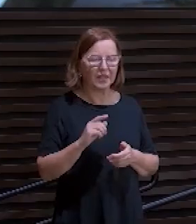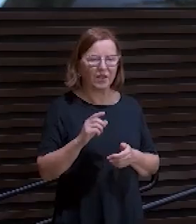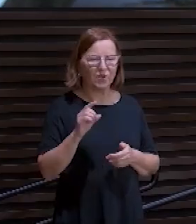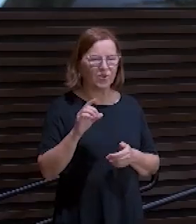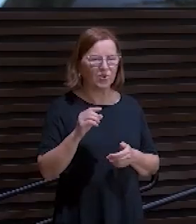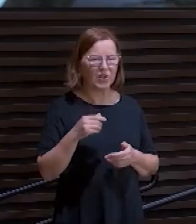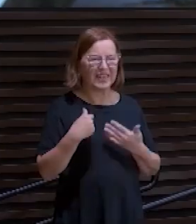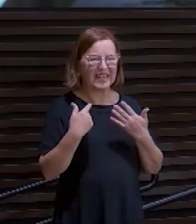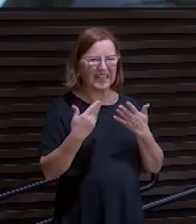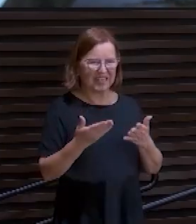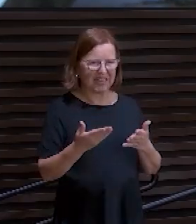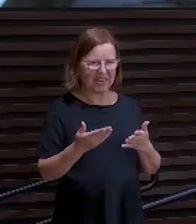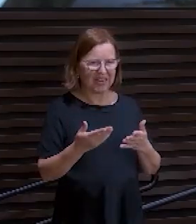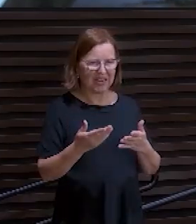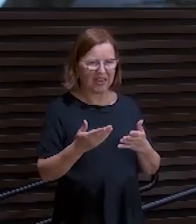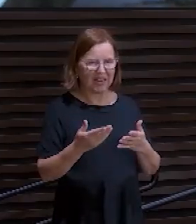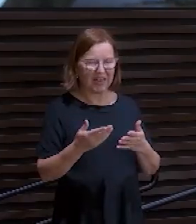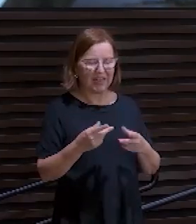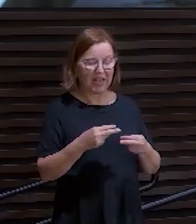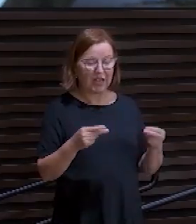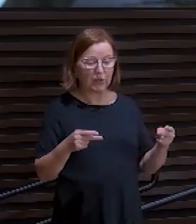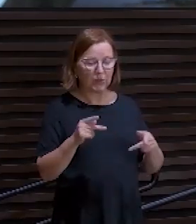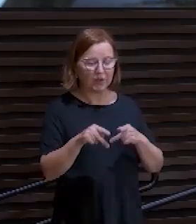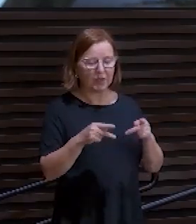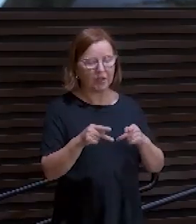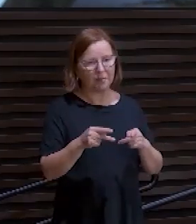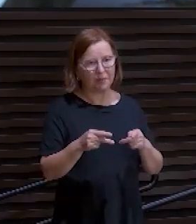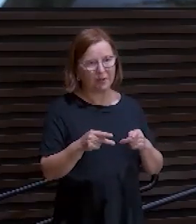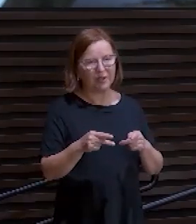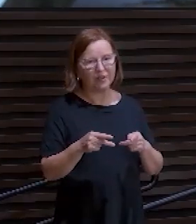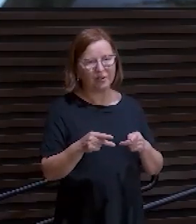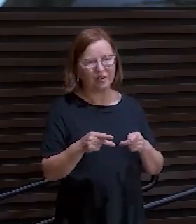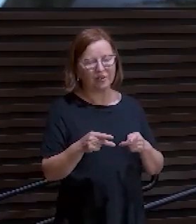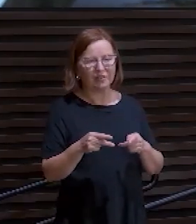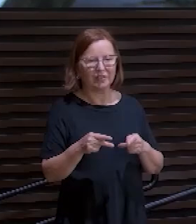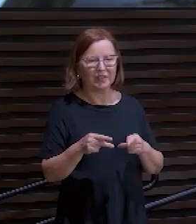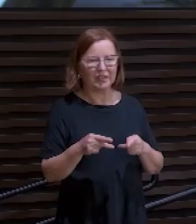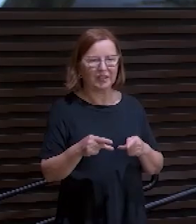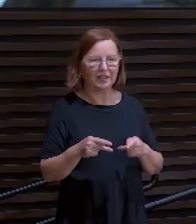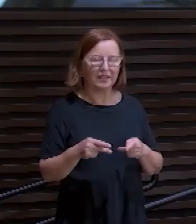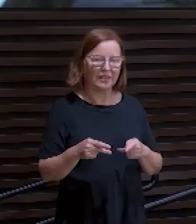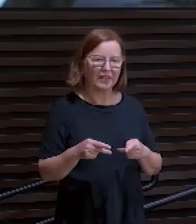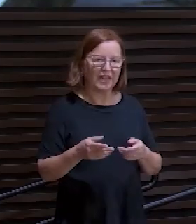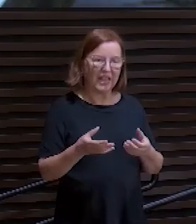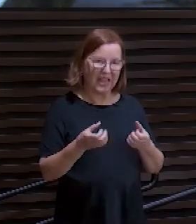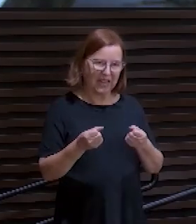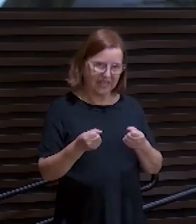quer. Nós servimos a nossa casa para fins eternos.